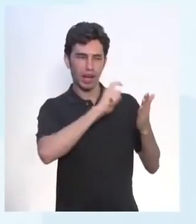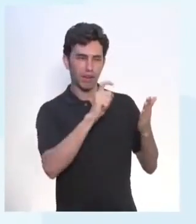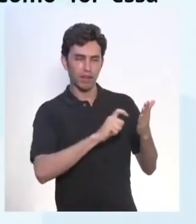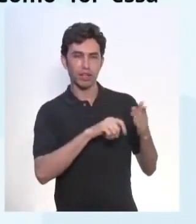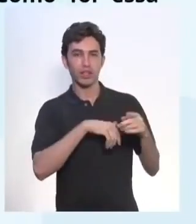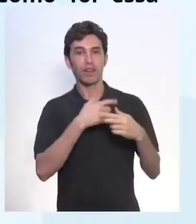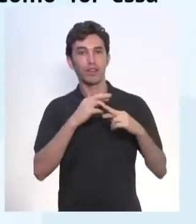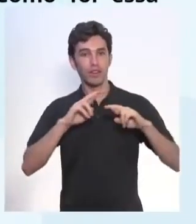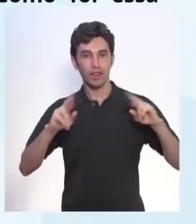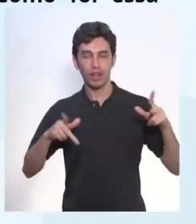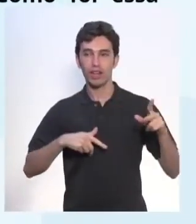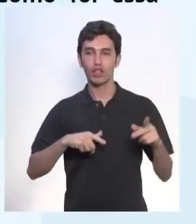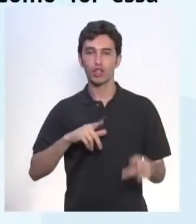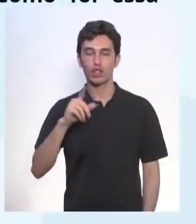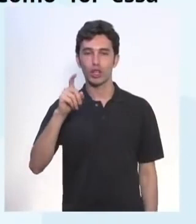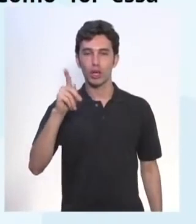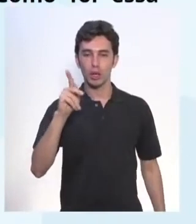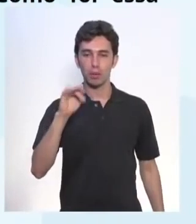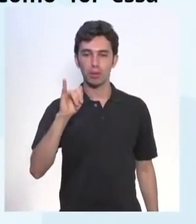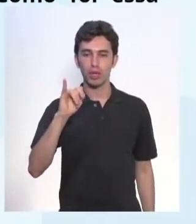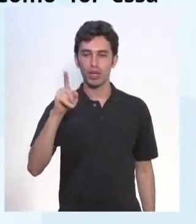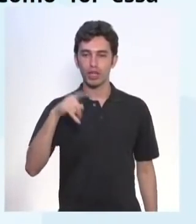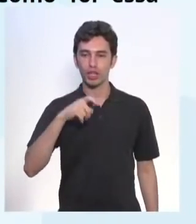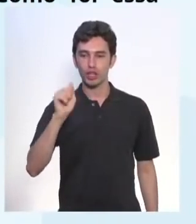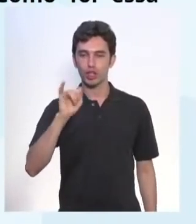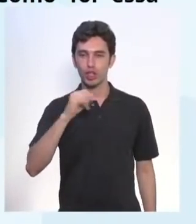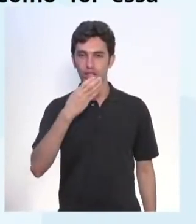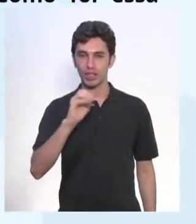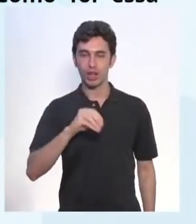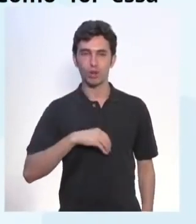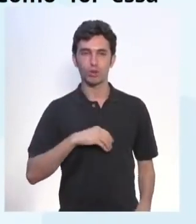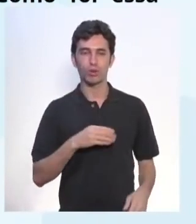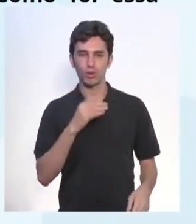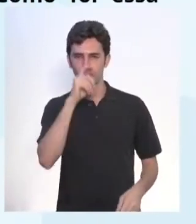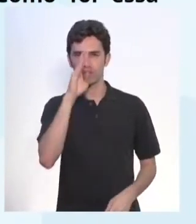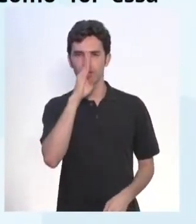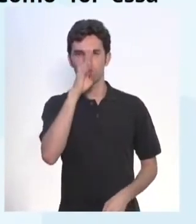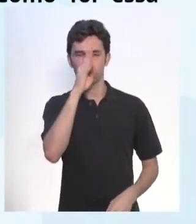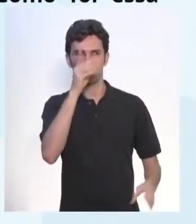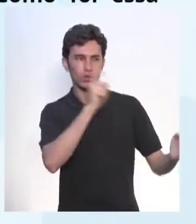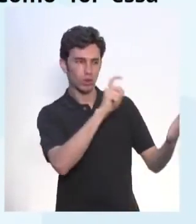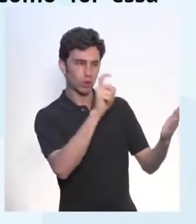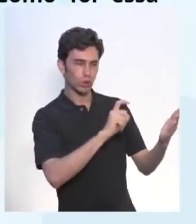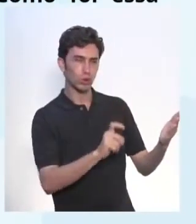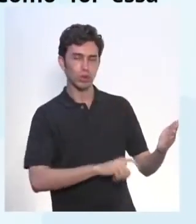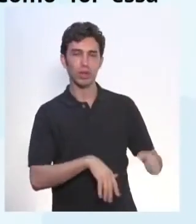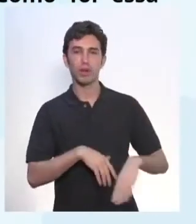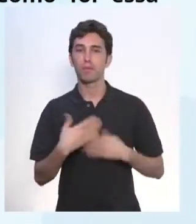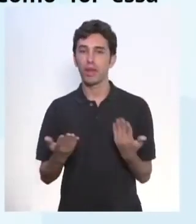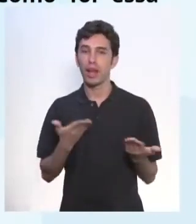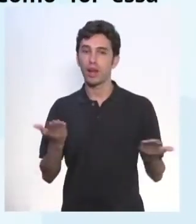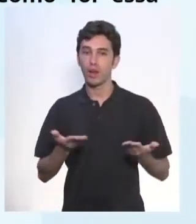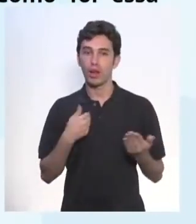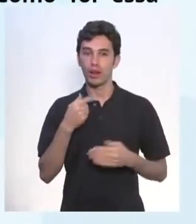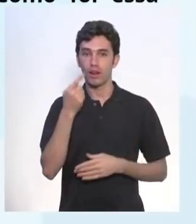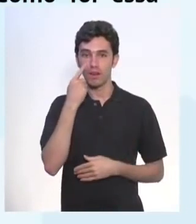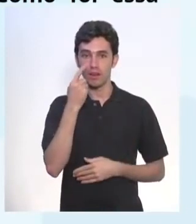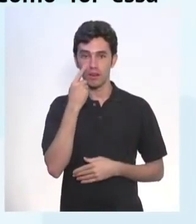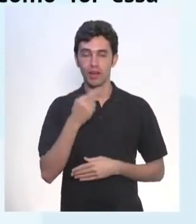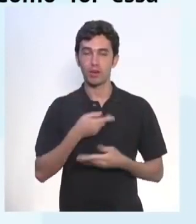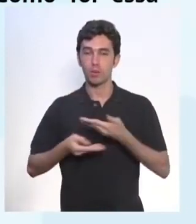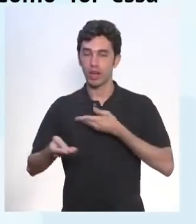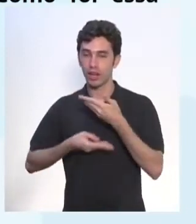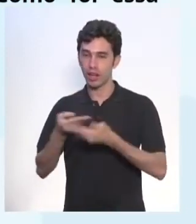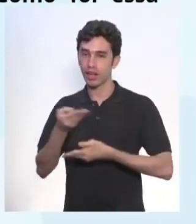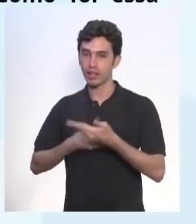pichação. Tá? Agora já vamos começar a nossa aula, para deixar mais dinâmico, com uma interaçãozinha aqui pelo chat. A